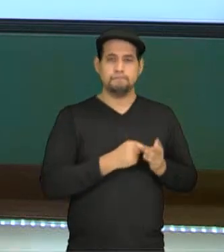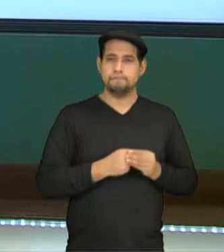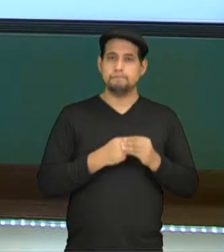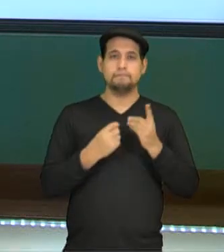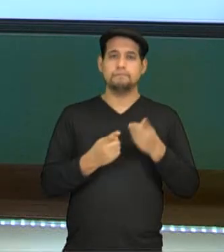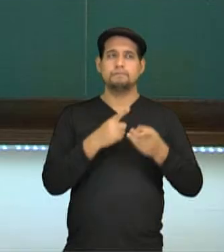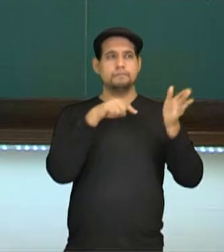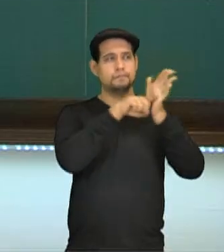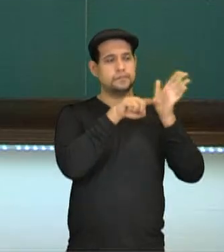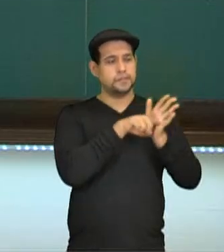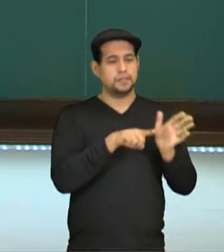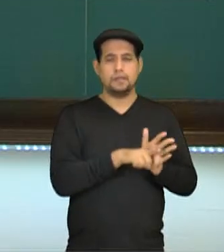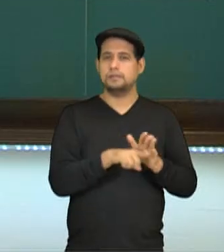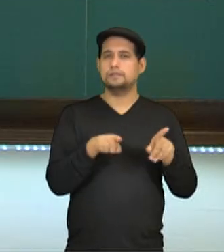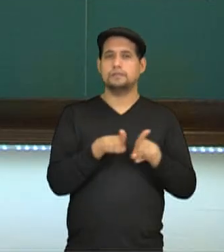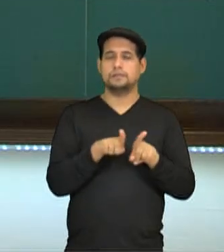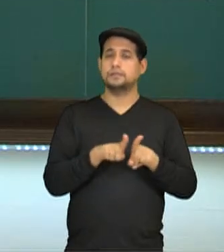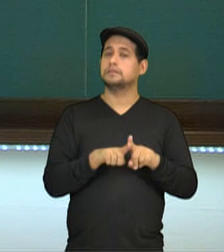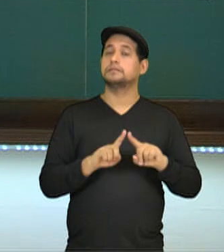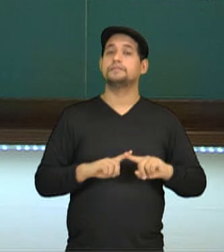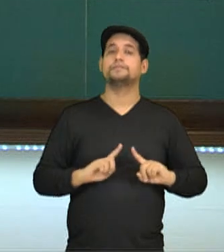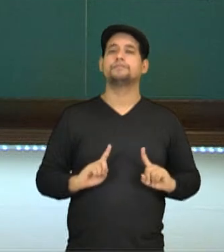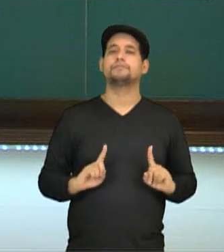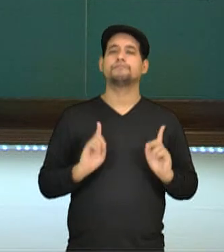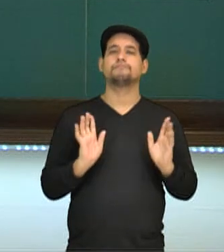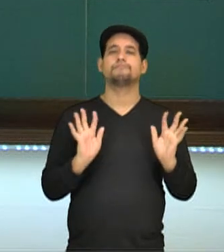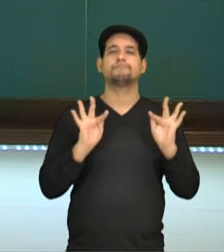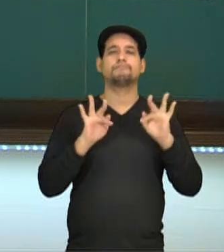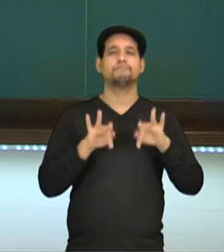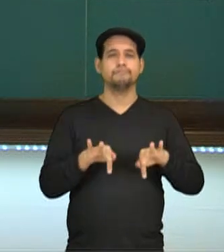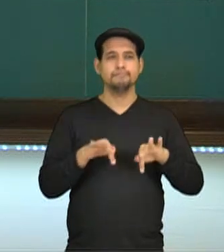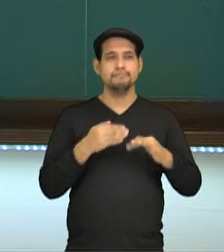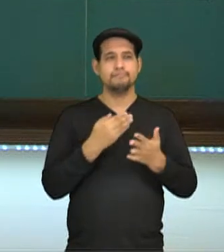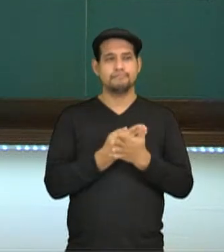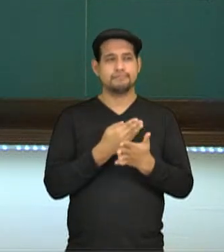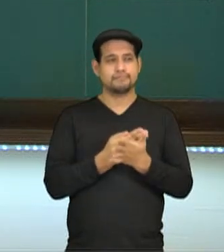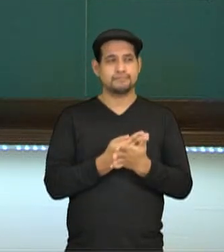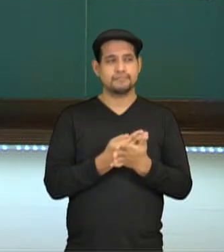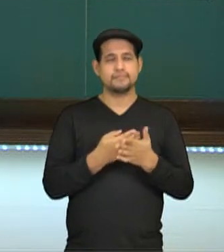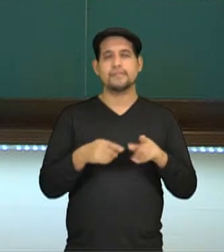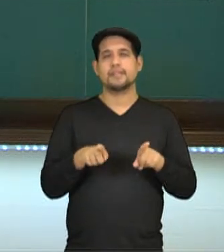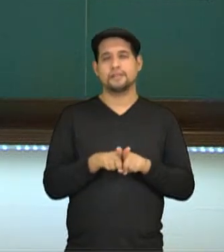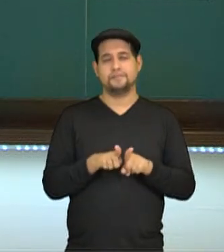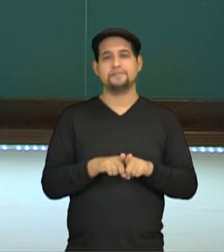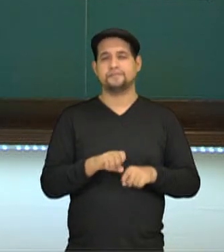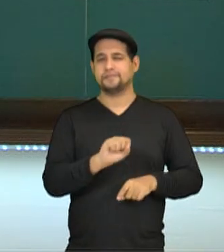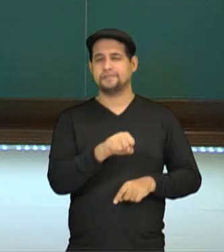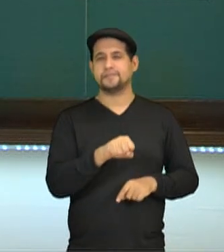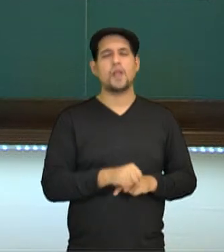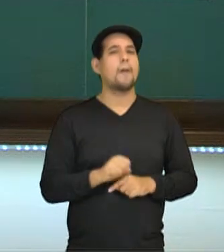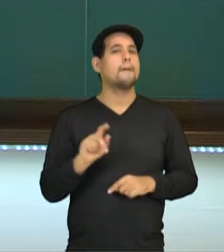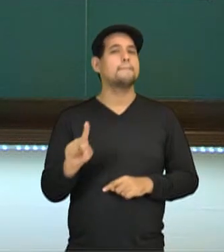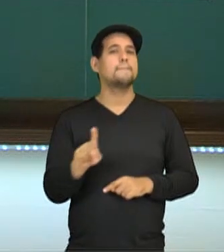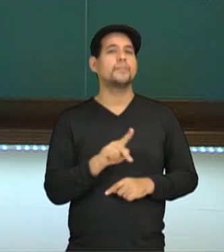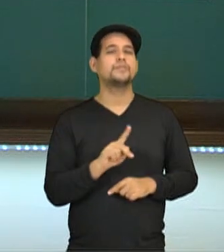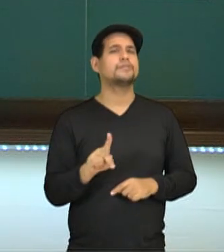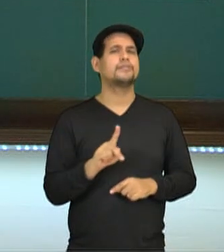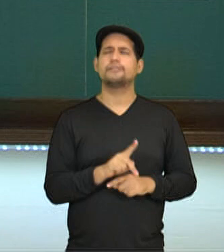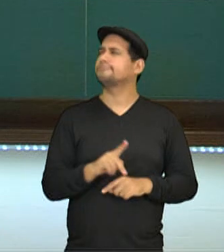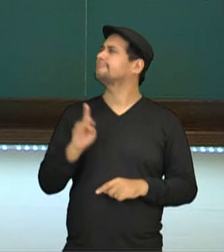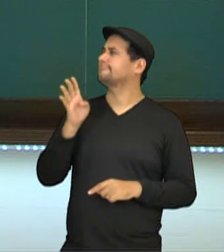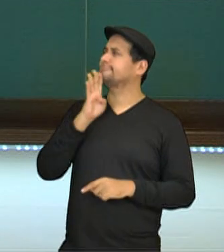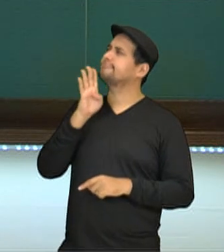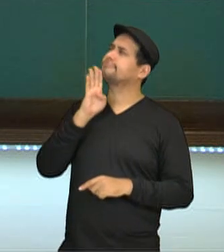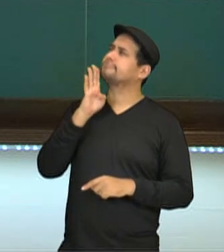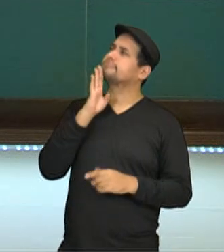de questionamentos, de perguntas e chegamos ao final de mais uma aula. Professor, eu